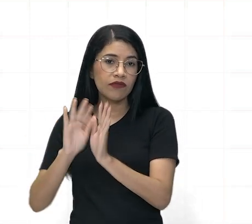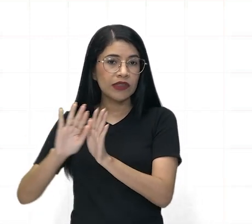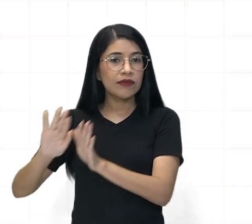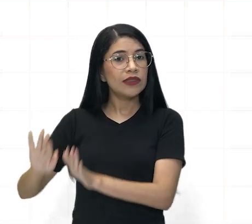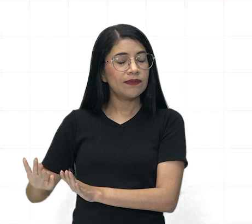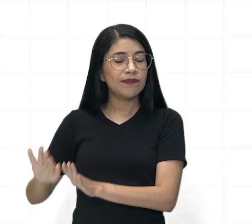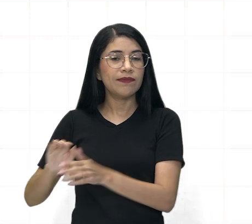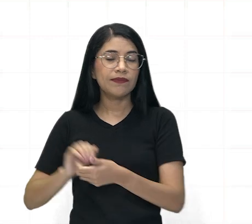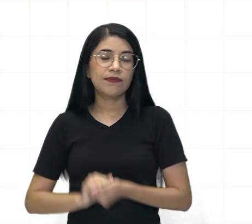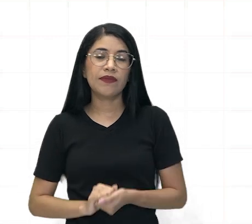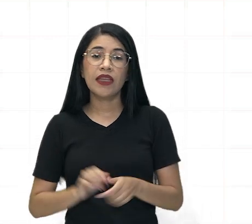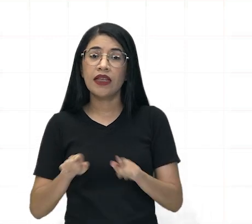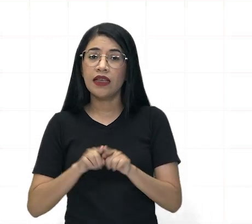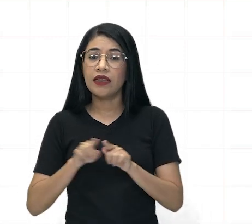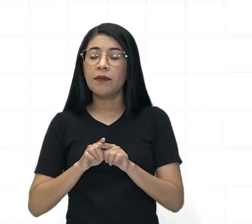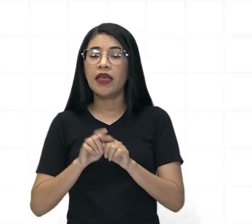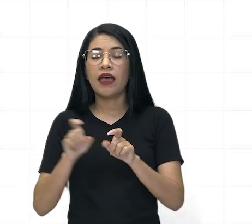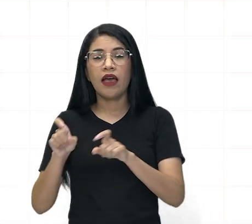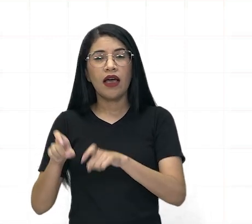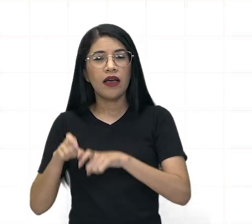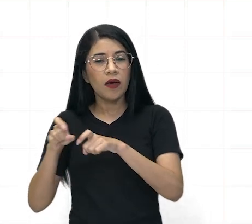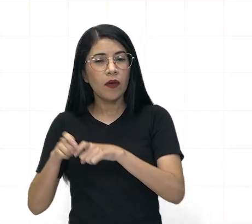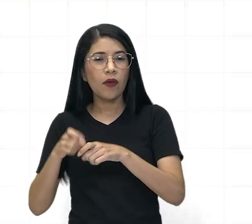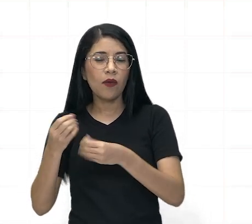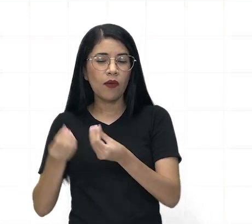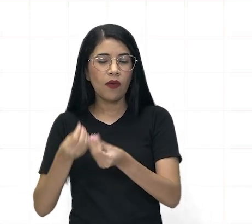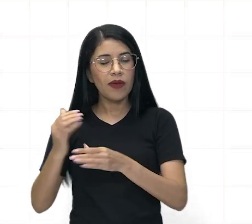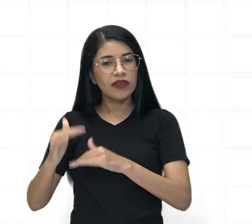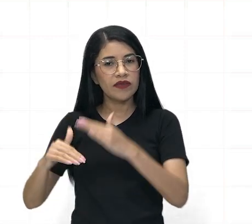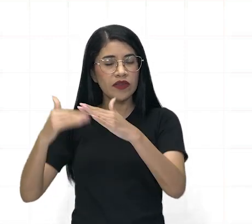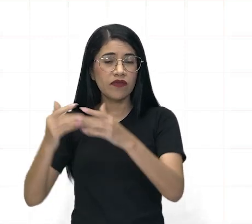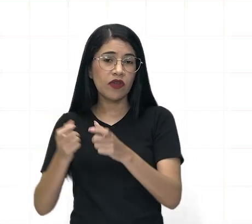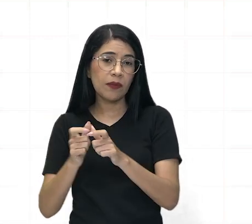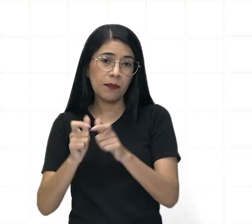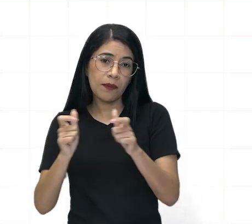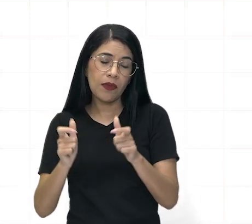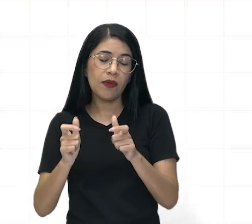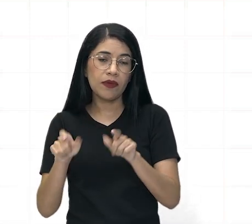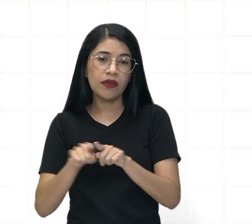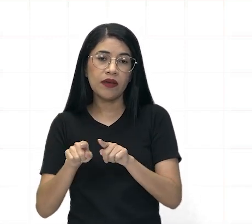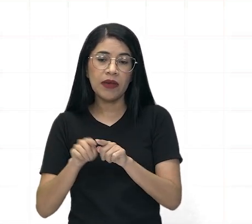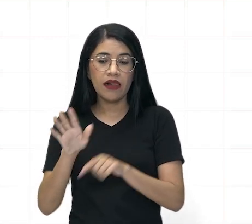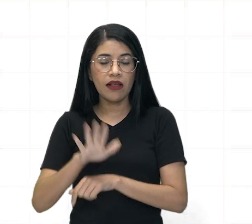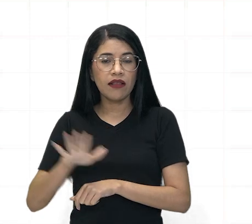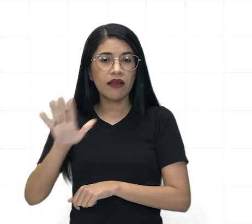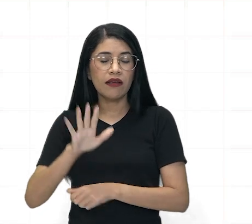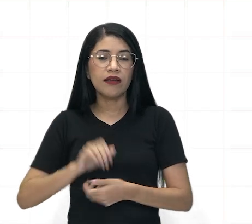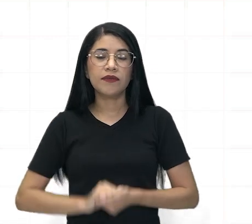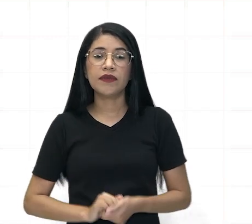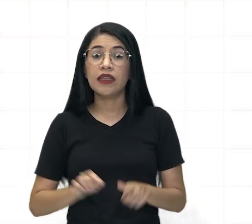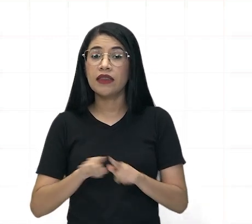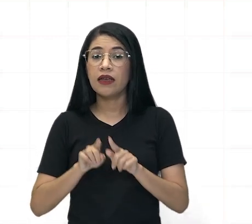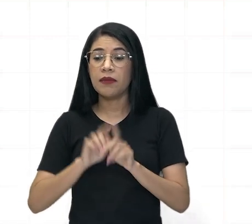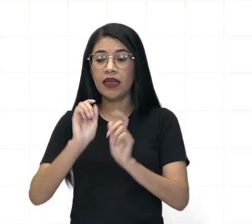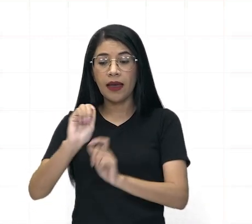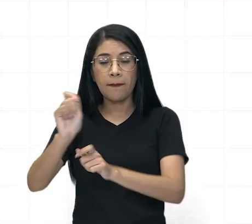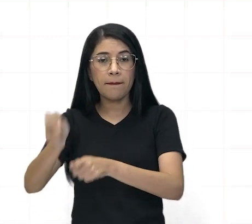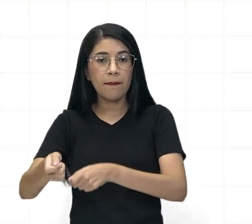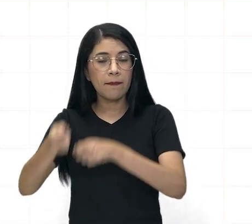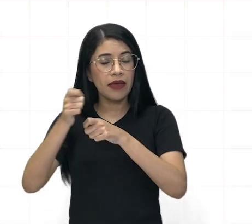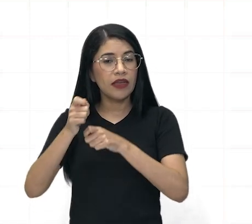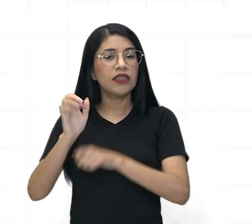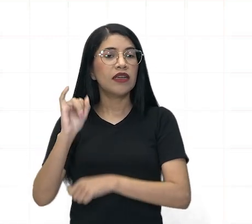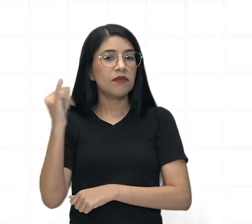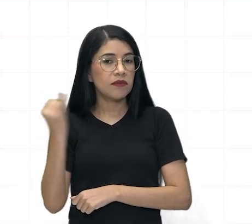né, e participação de desenvolvimento no PIB daquela região. Nós temos também a pesca, que é